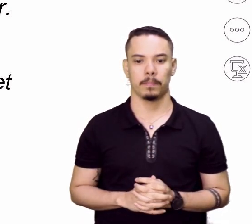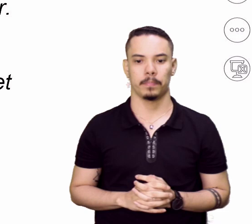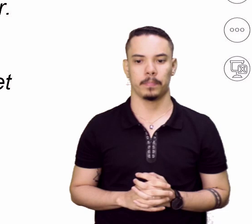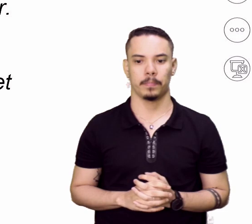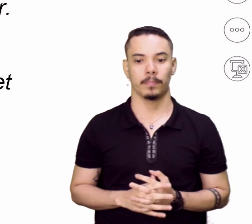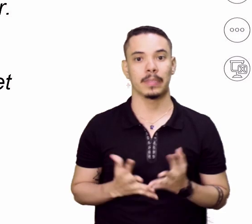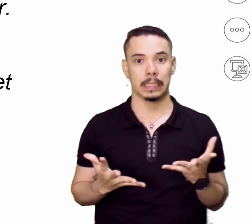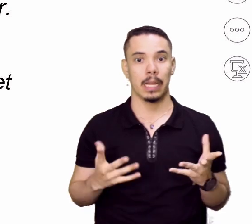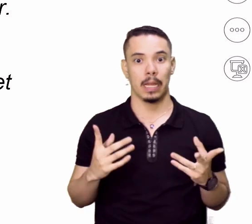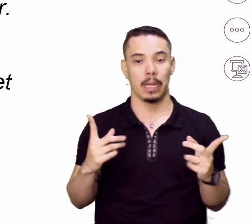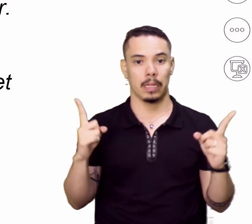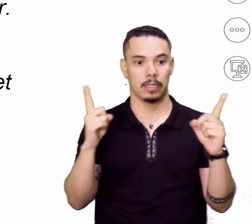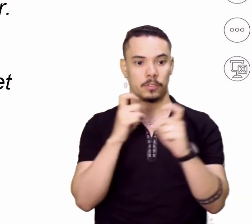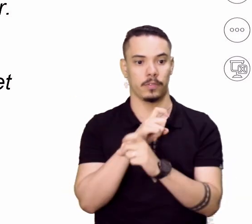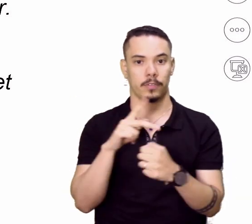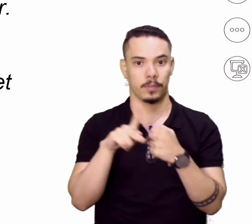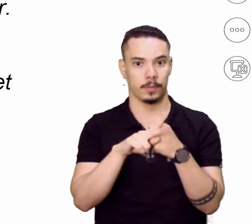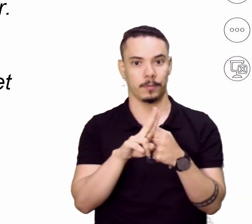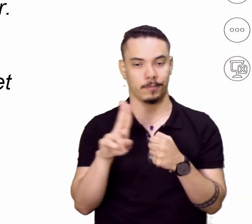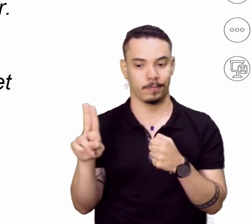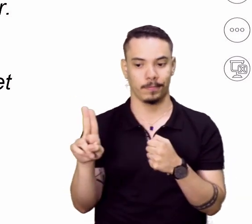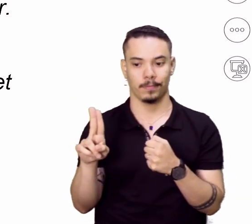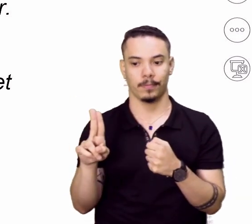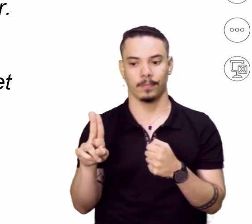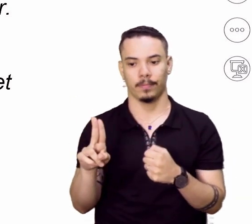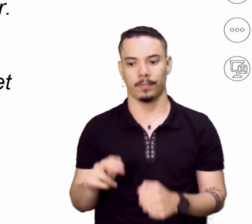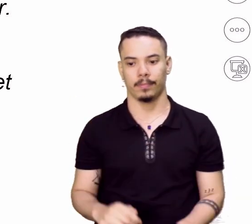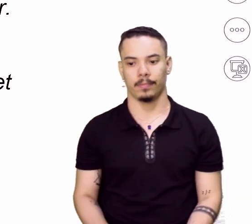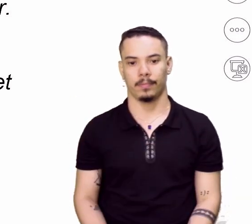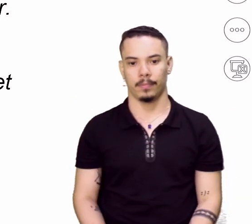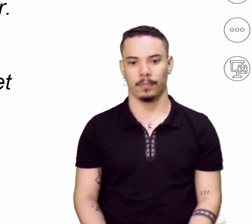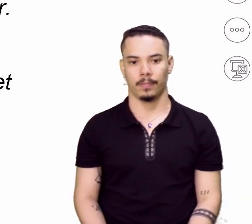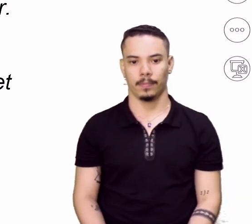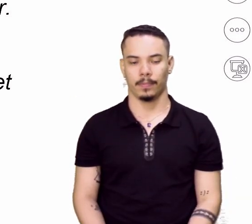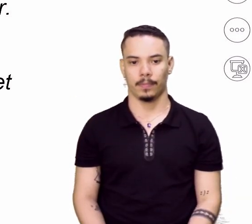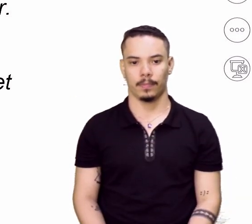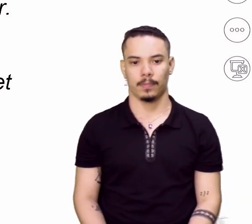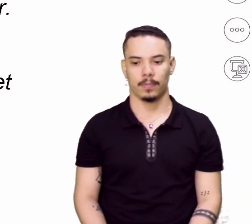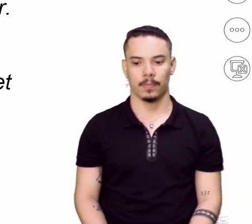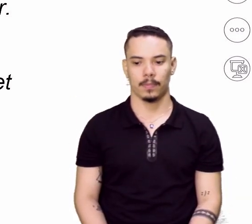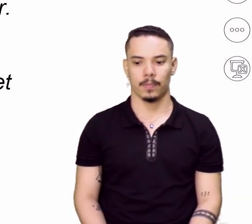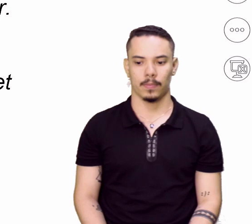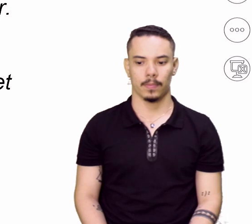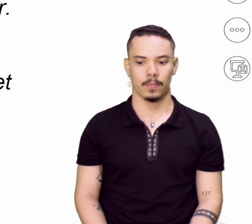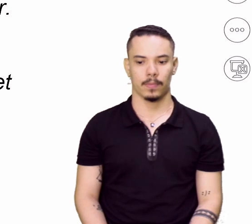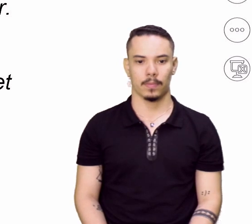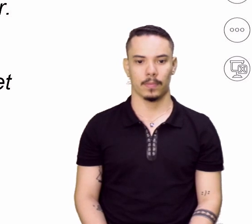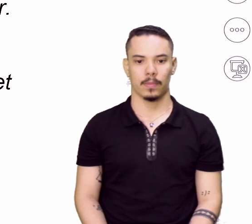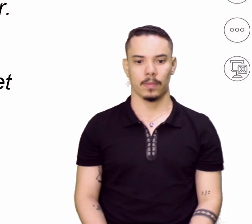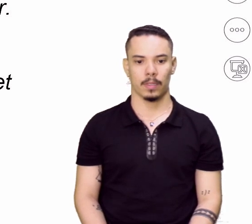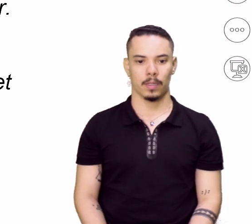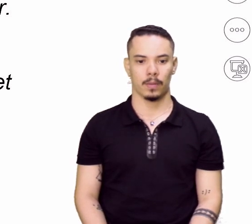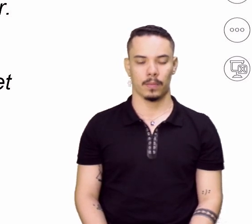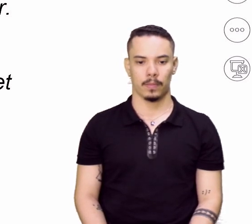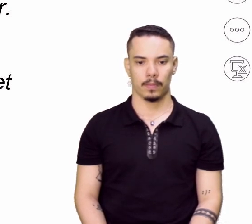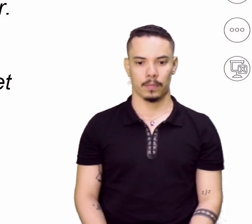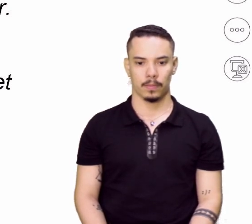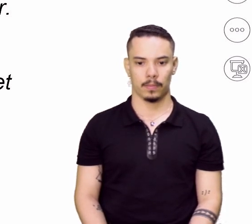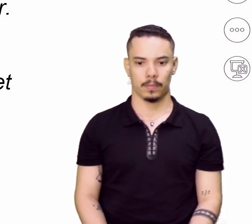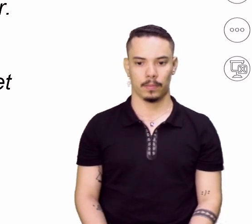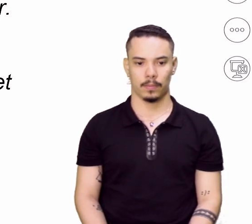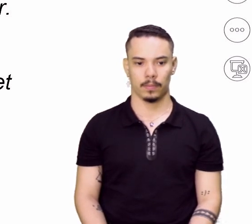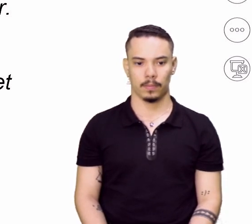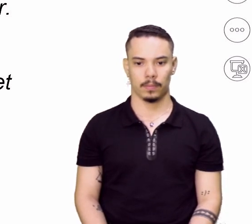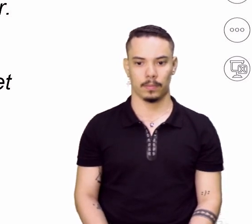muito complicadinho, tá? Esse aqui. Então presta atenção no uso dele. É o relative pronoun que indica